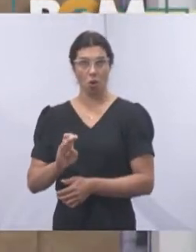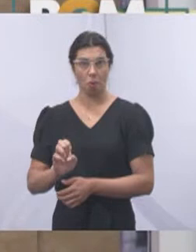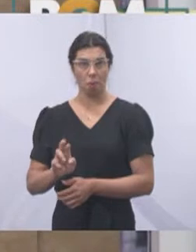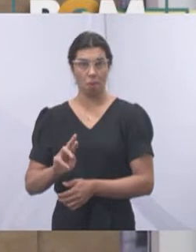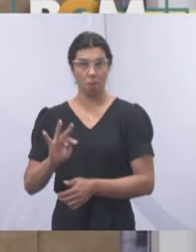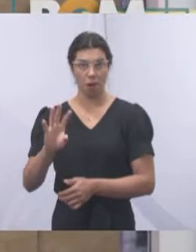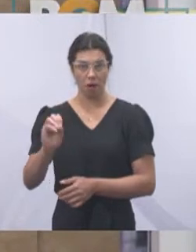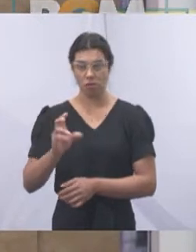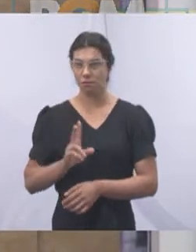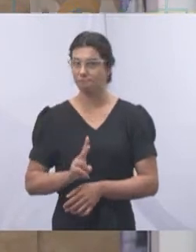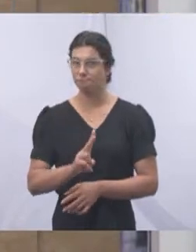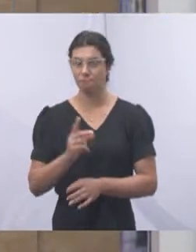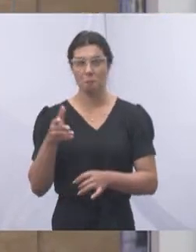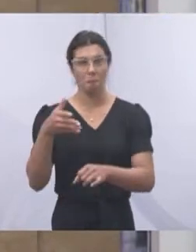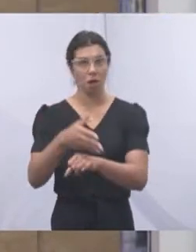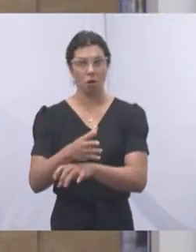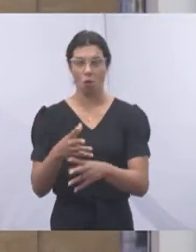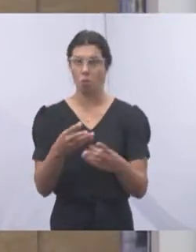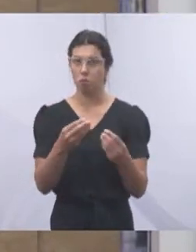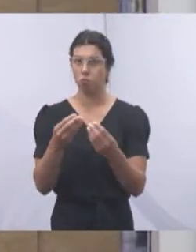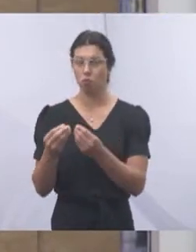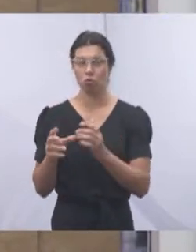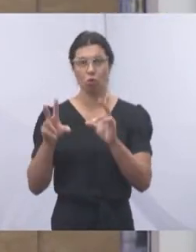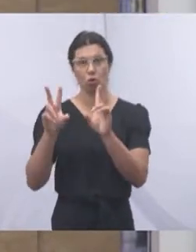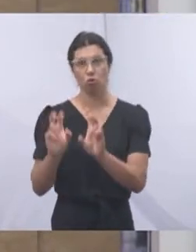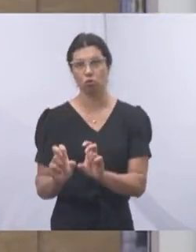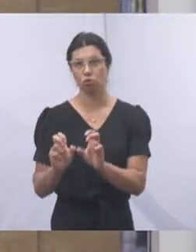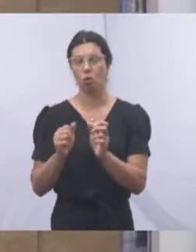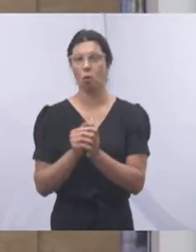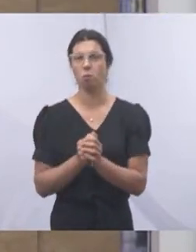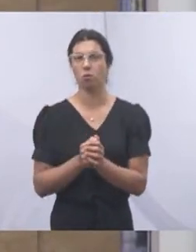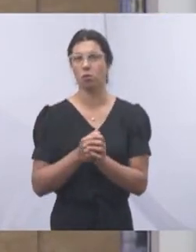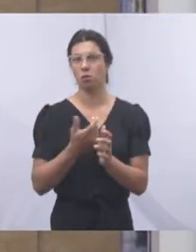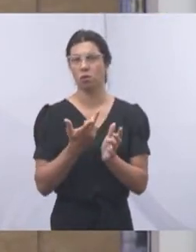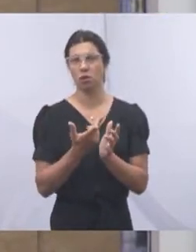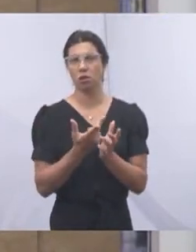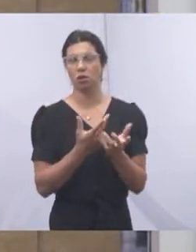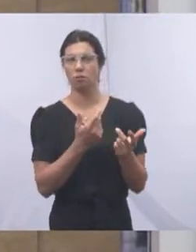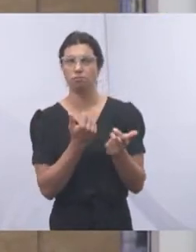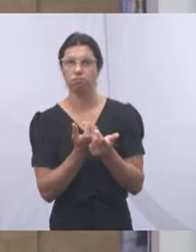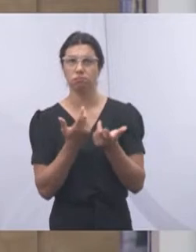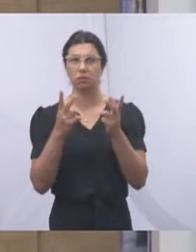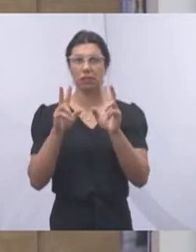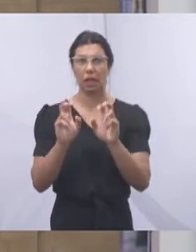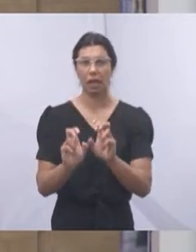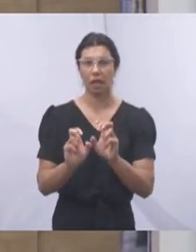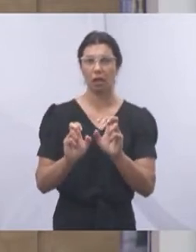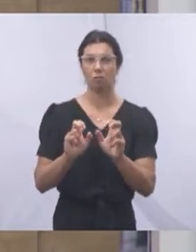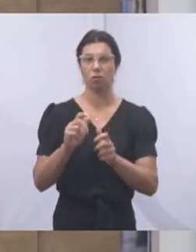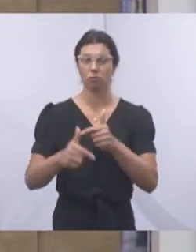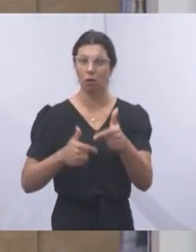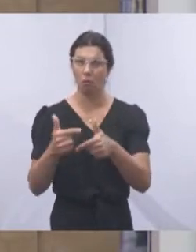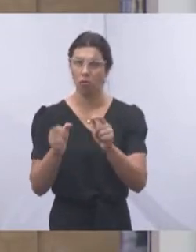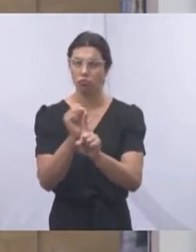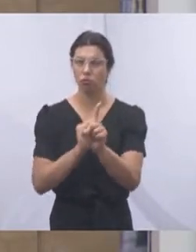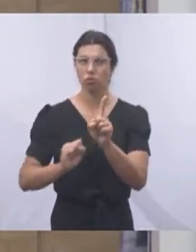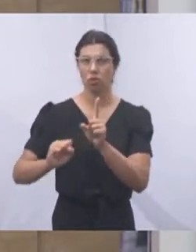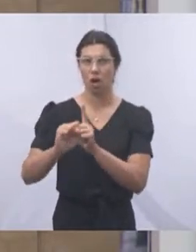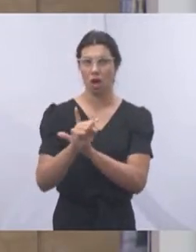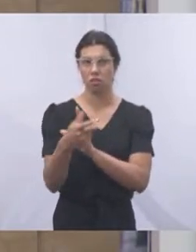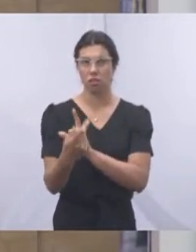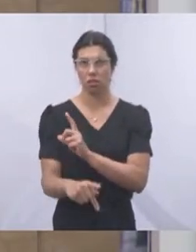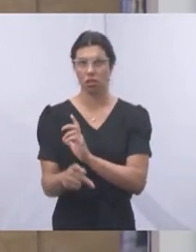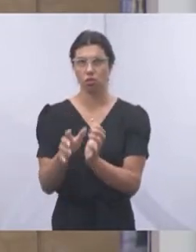sempre participou muito das questões do nosso município, né? Sempre participou muito dos trabalhos sociais, sempre